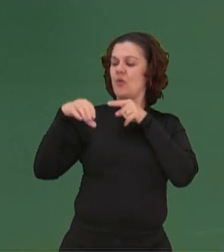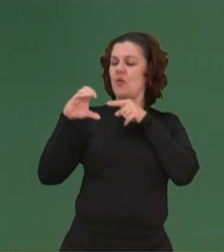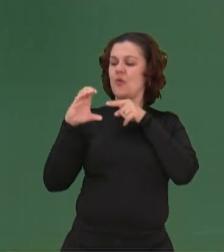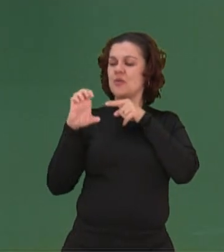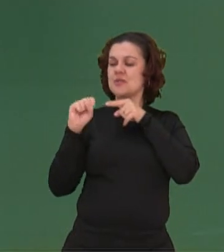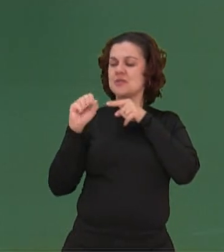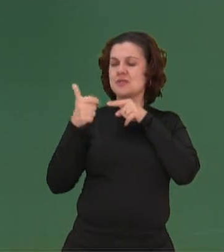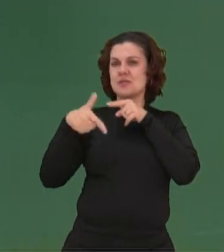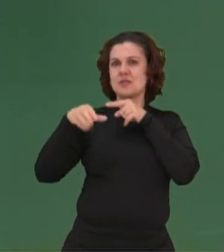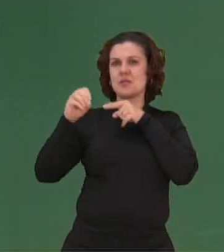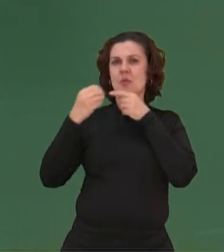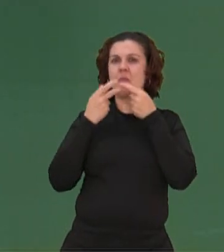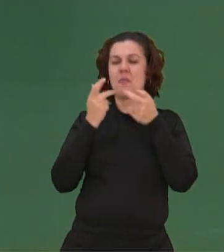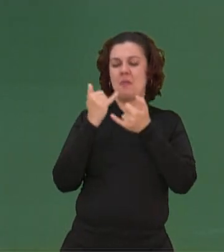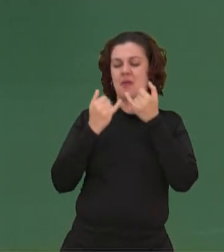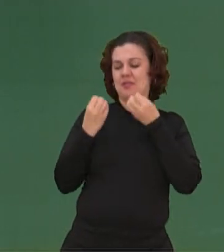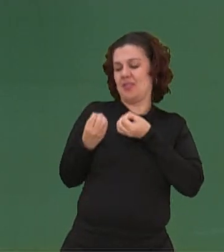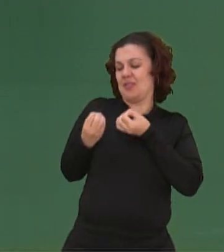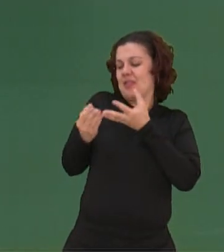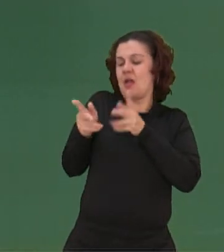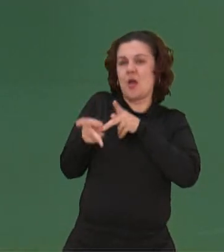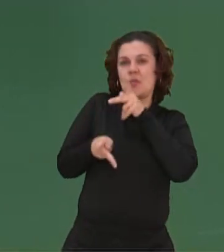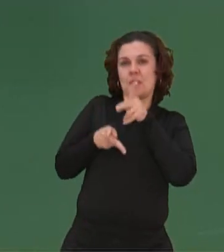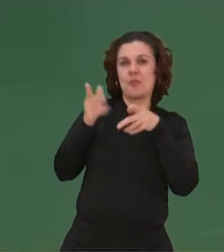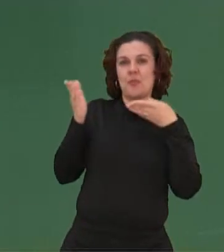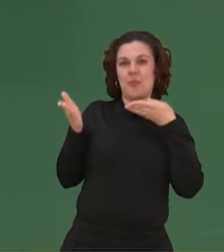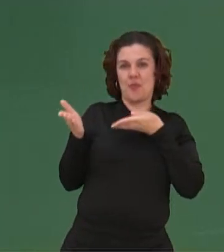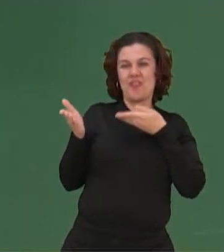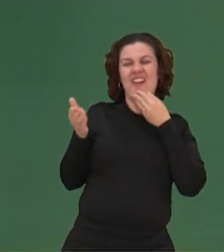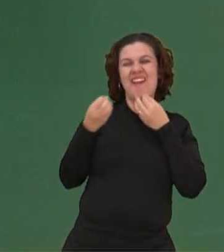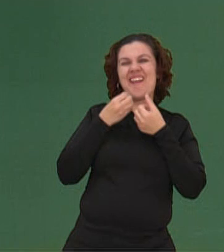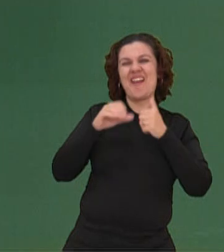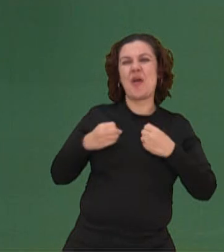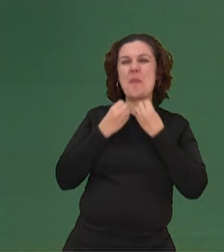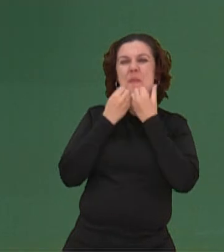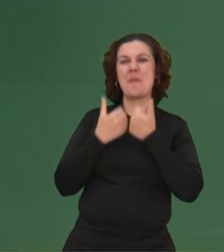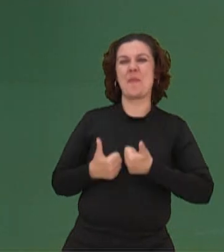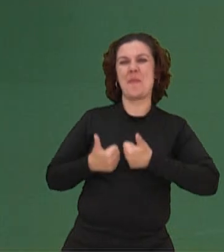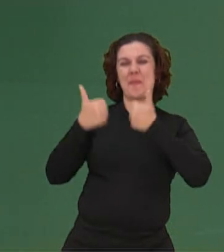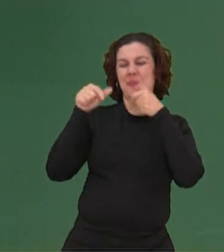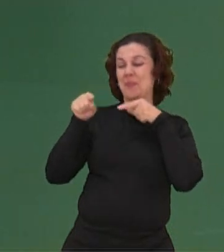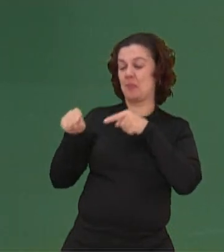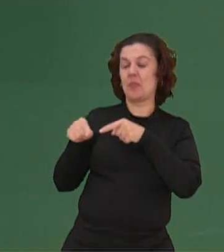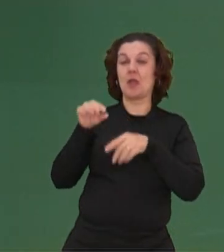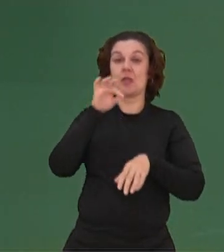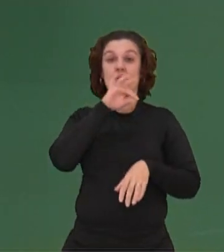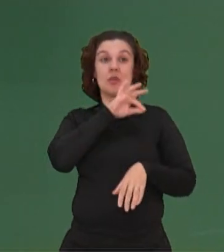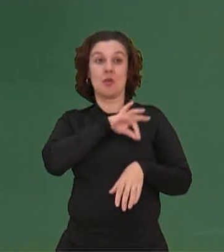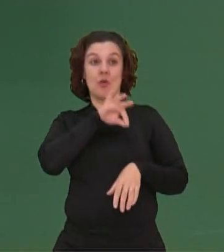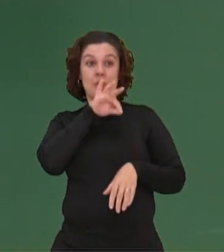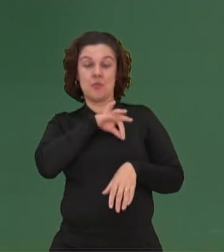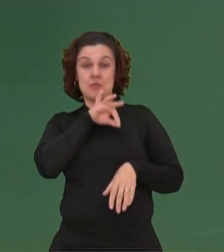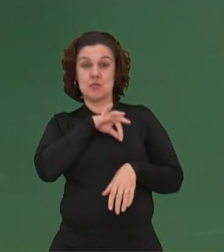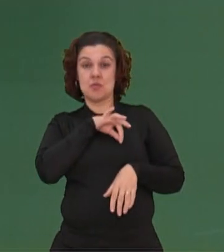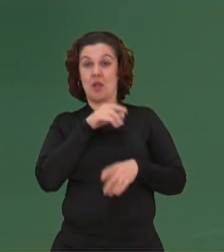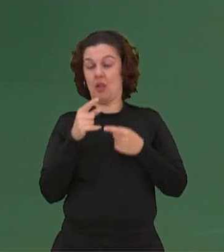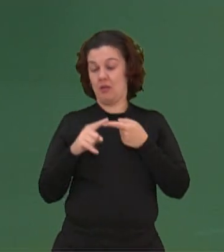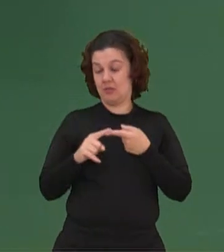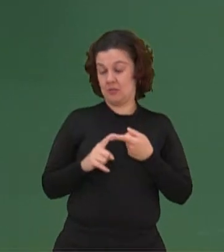eles estavam dando isso para a população, dando esse benefício. Então, o salário mínimo é